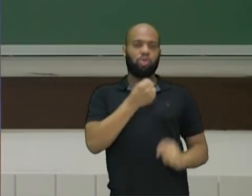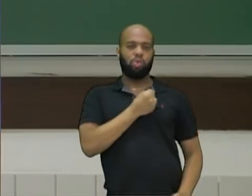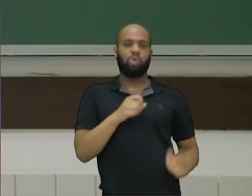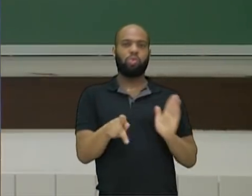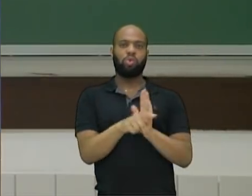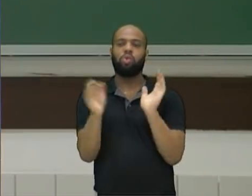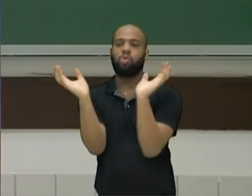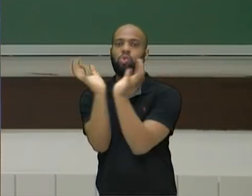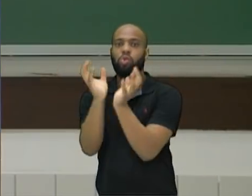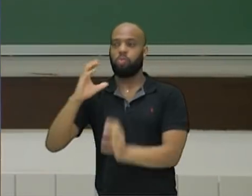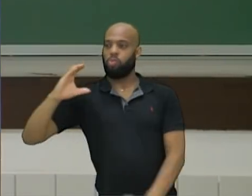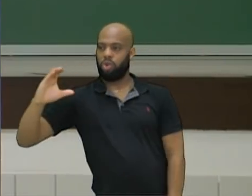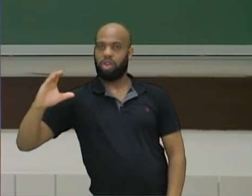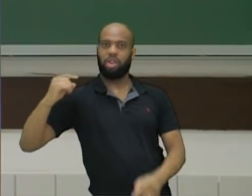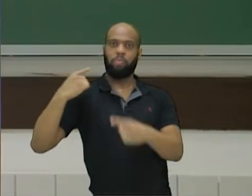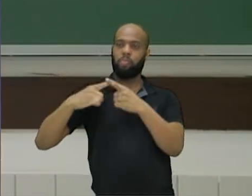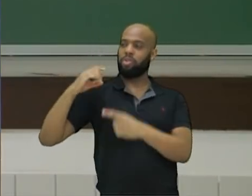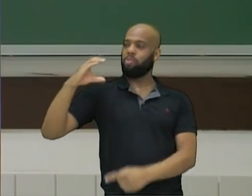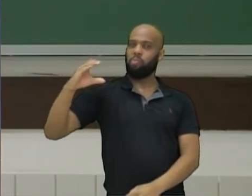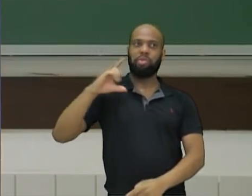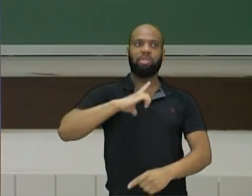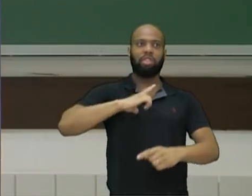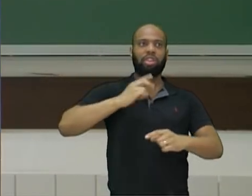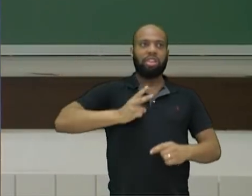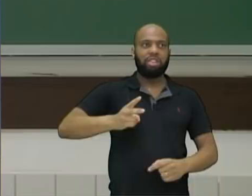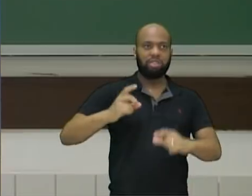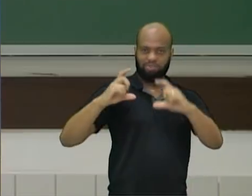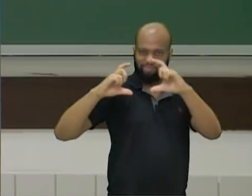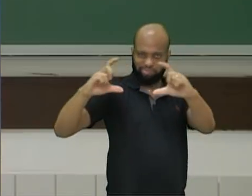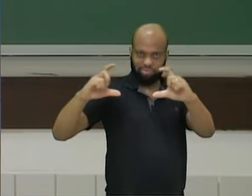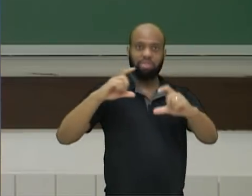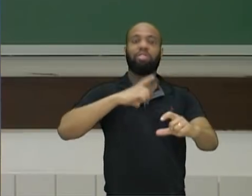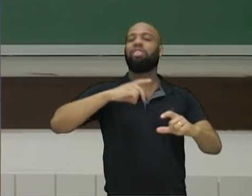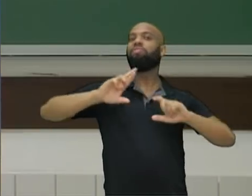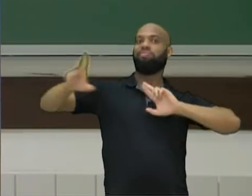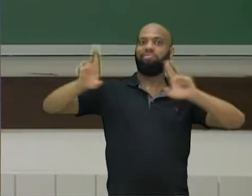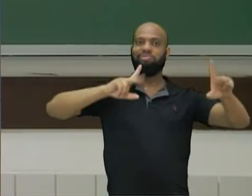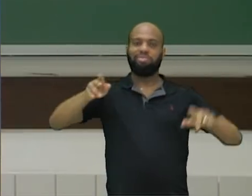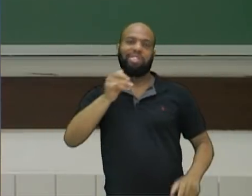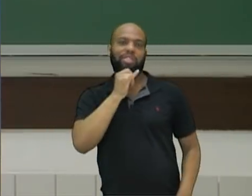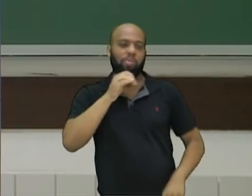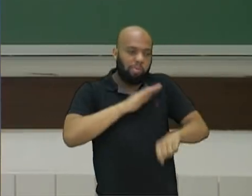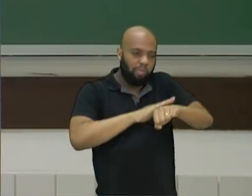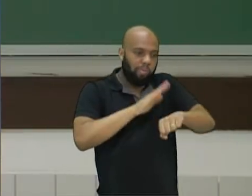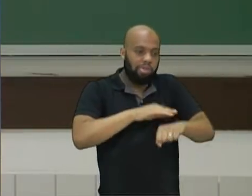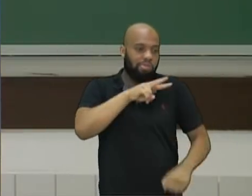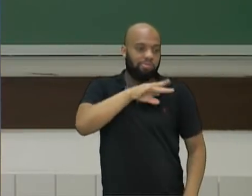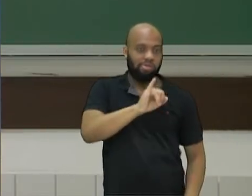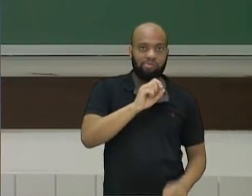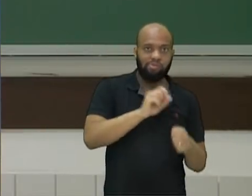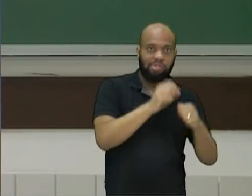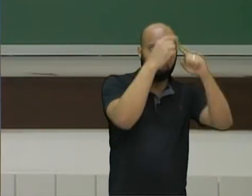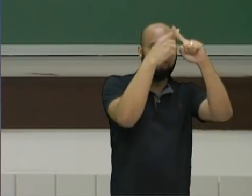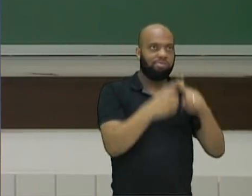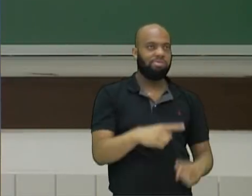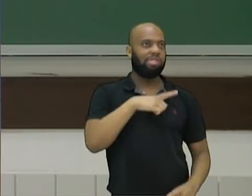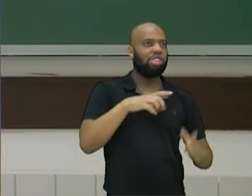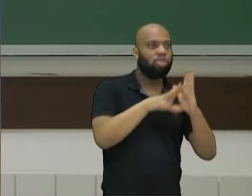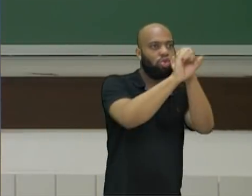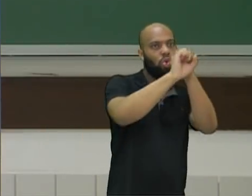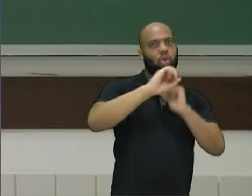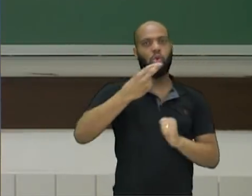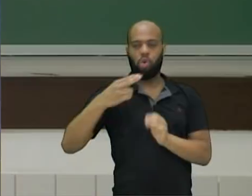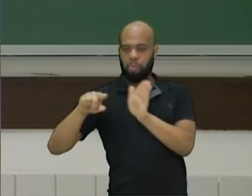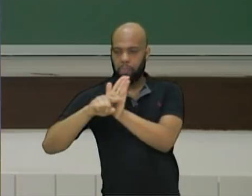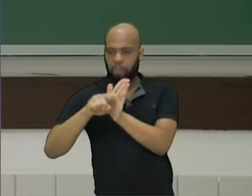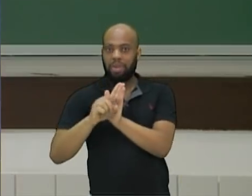está escrito entre parênteses, tá? Então, essa é a diferença de você multiplicar números que têm uma soma ou uma